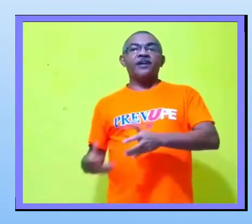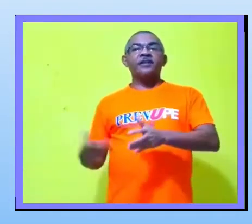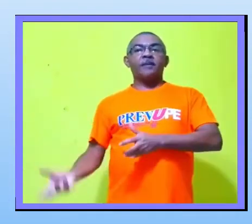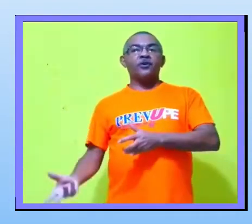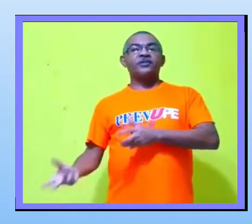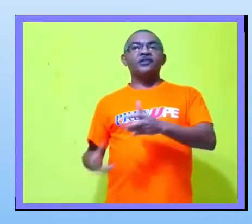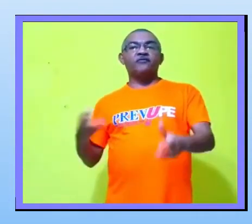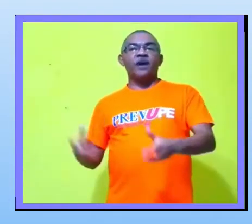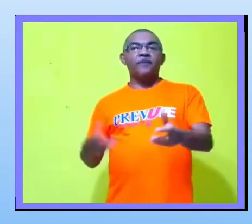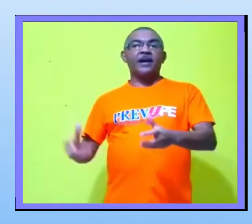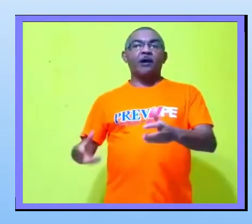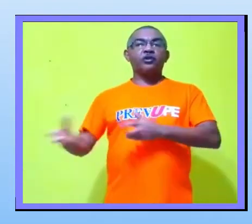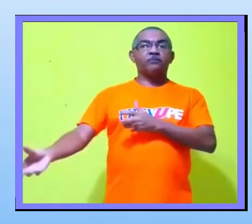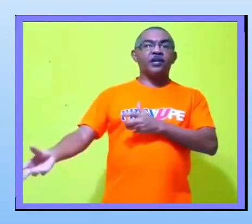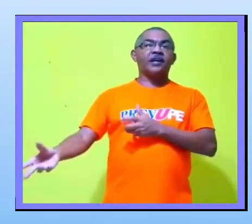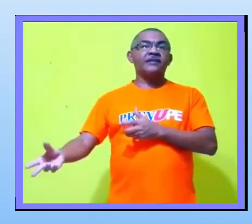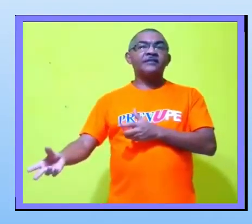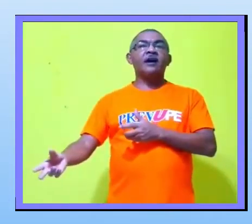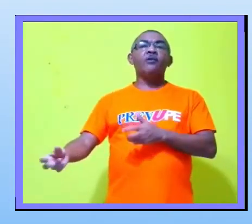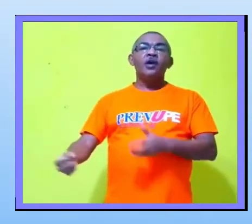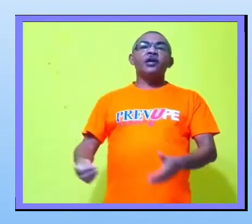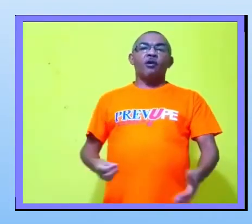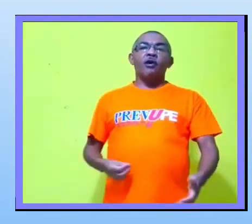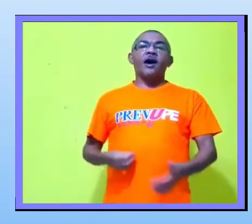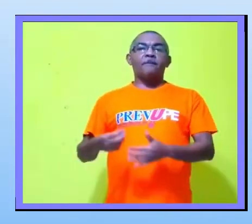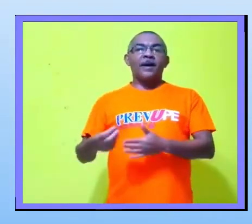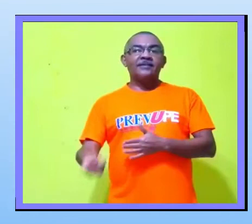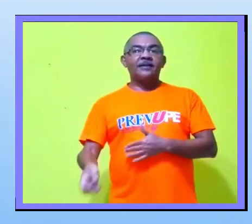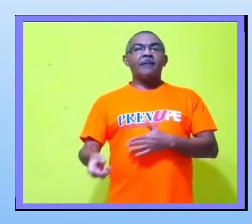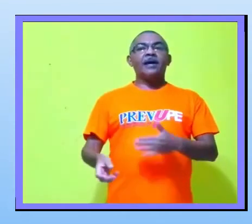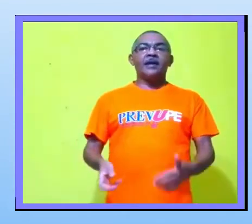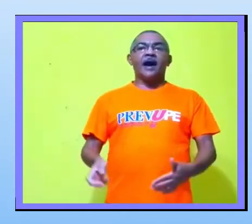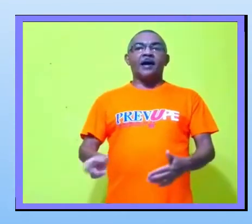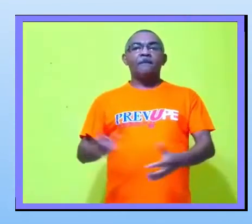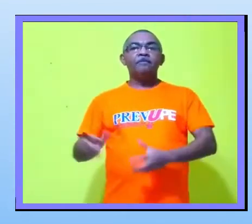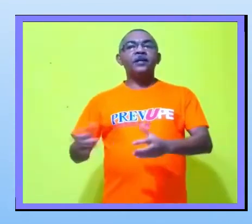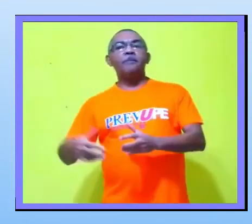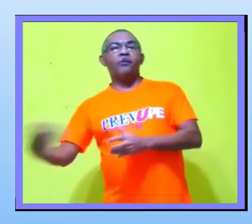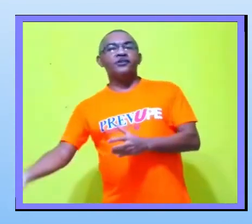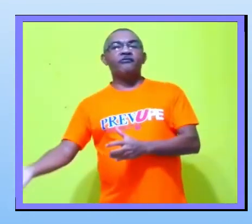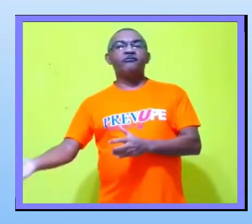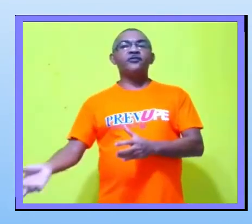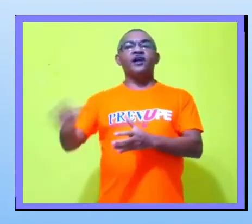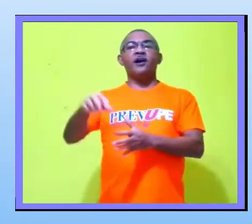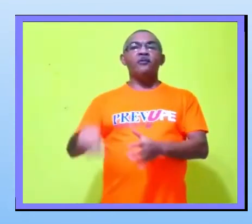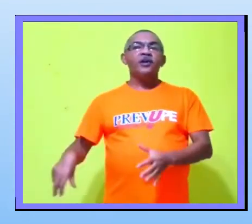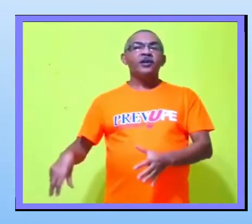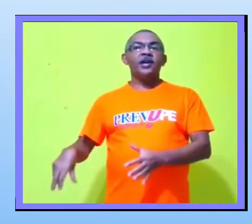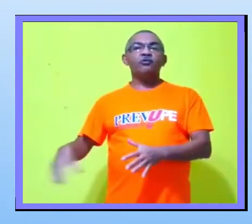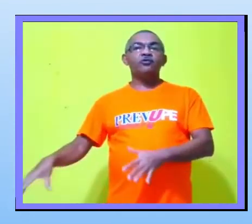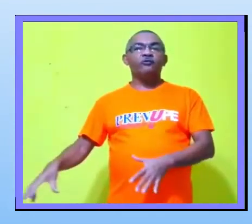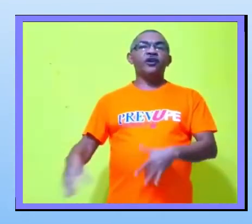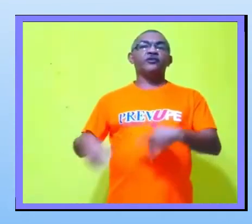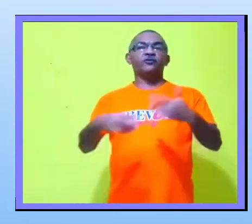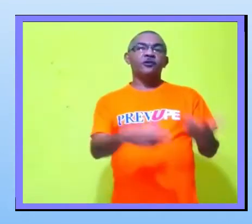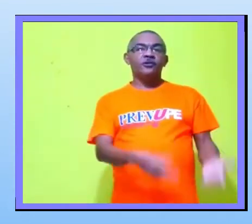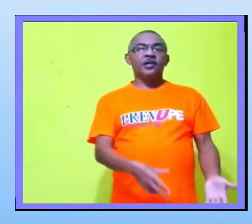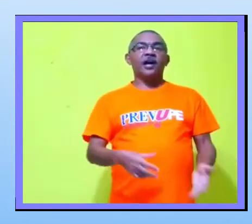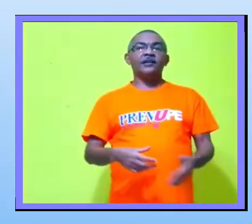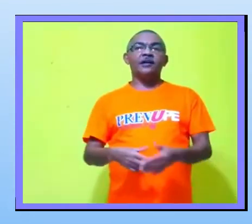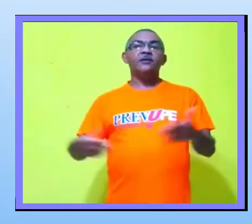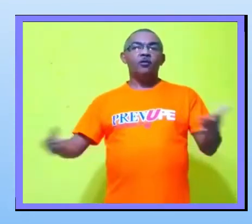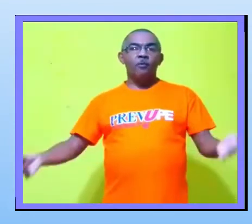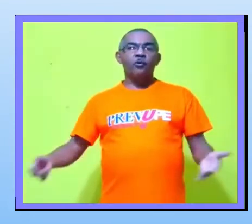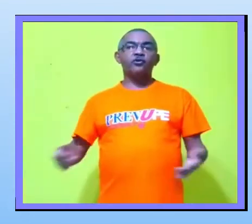gente vai ver que depois a gente vai pegar o tipo de ligação e colocar a parte intermediária. E depois a função, que é o sufixo